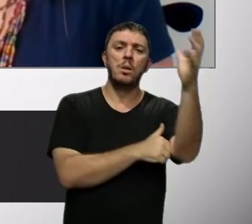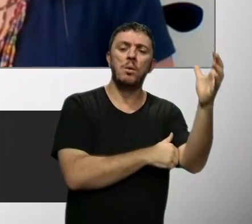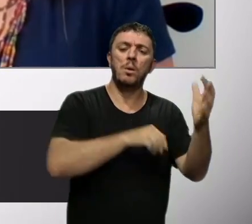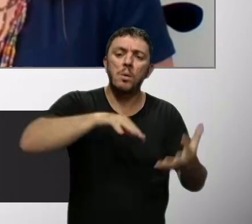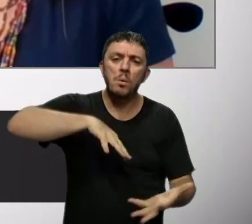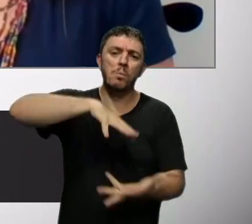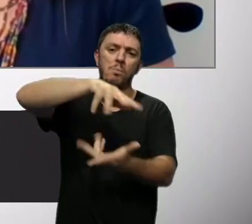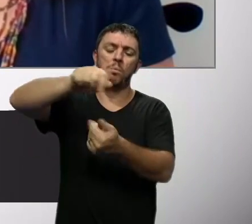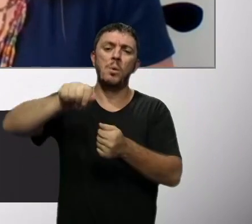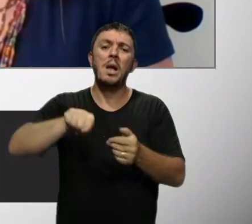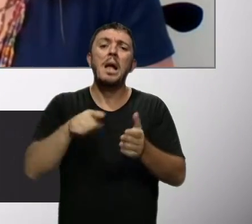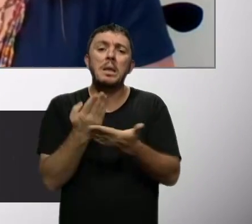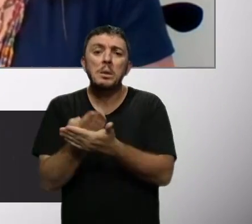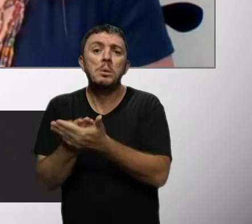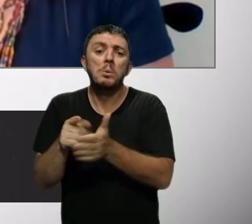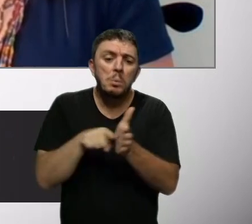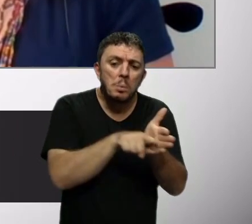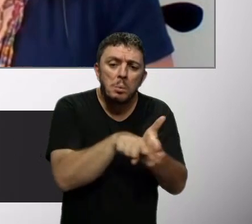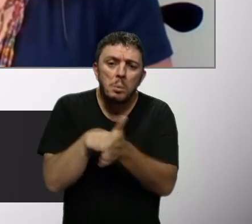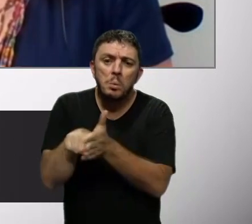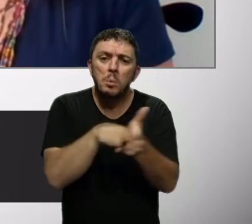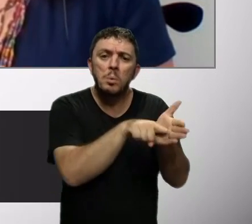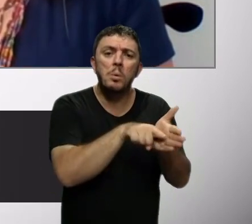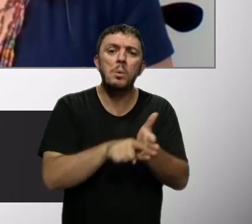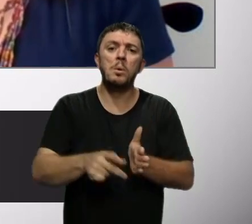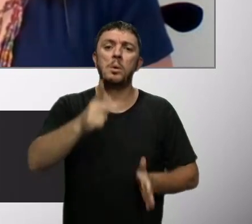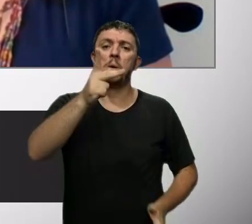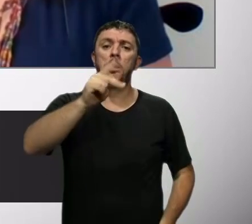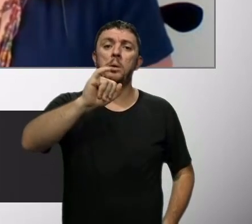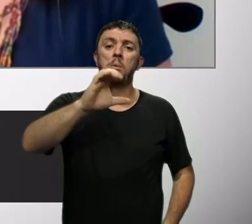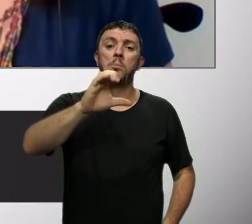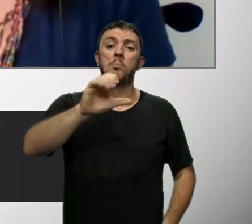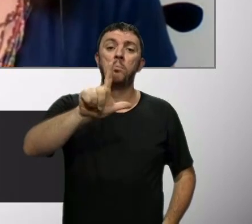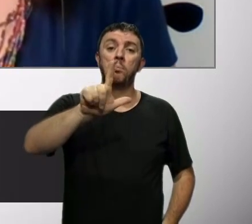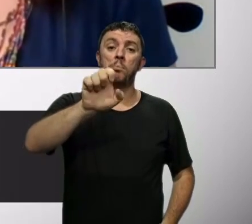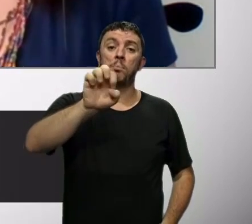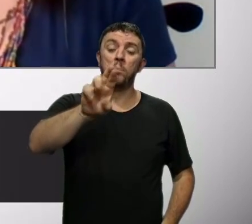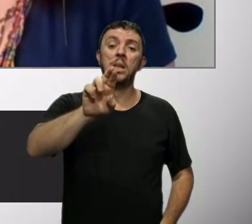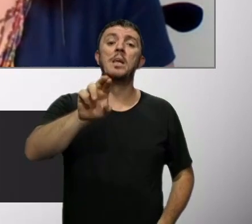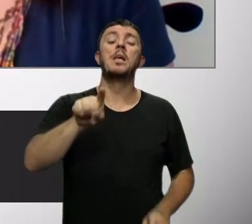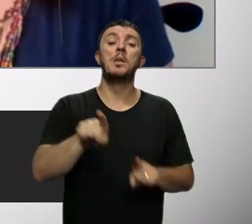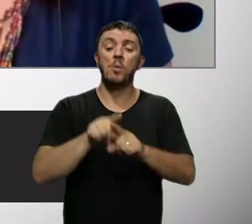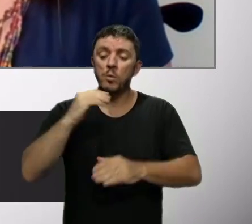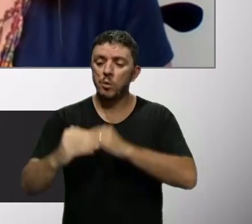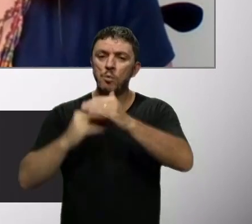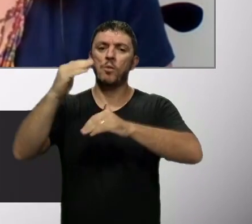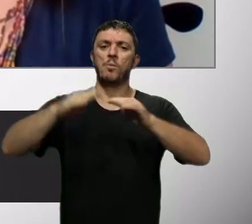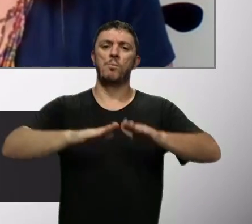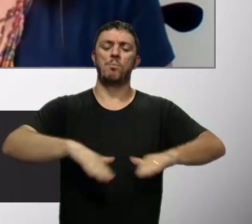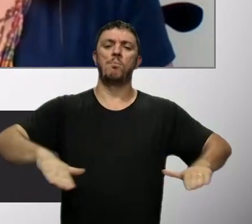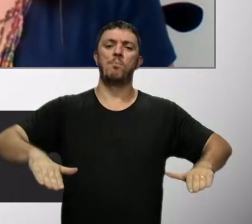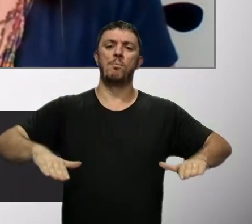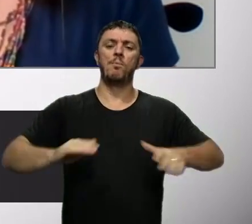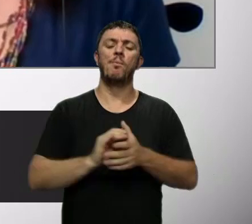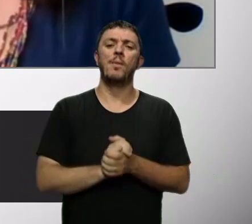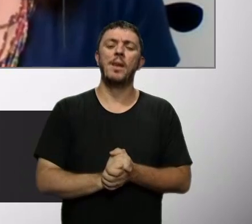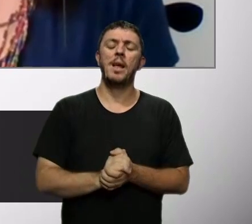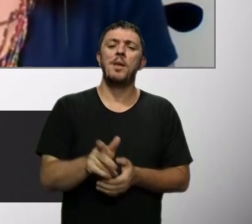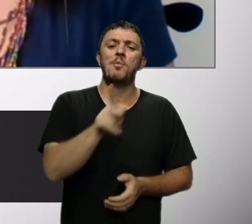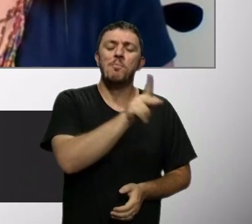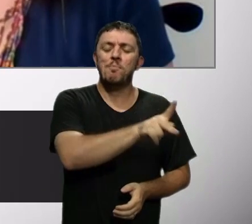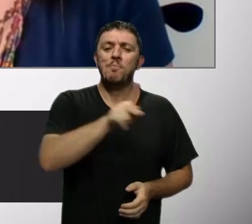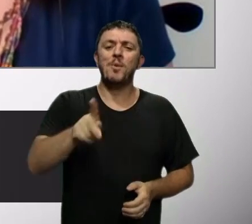e desenvolvimento infantil. Professora por profissão, educadora de coração, brincante